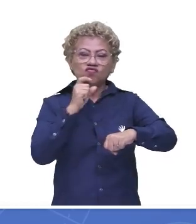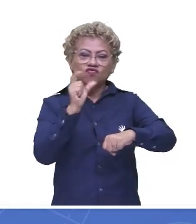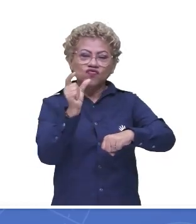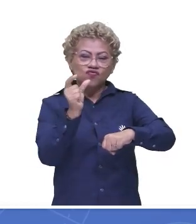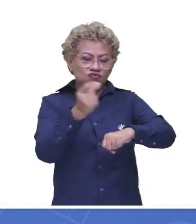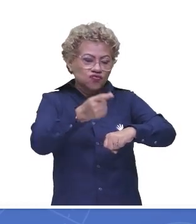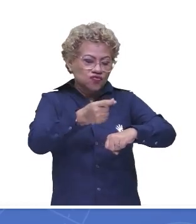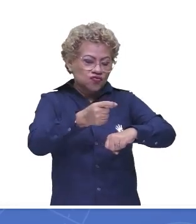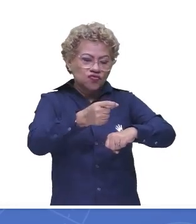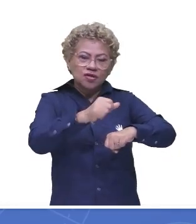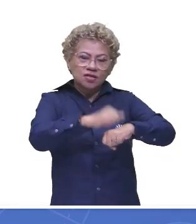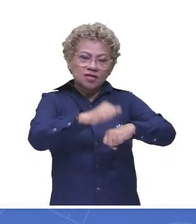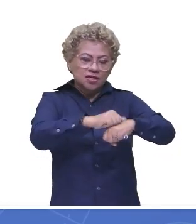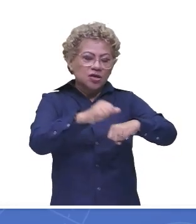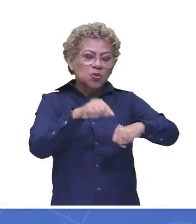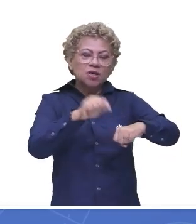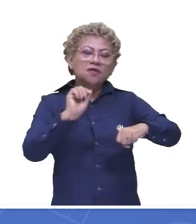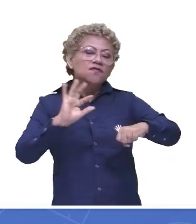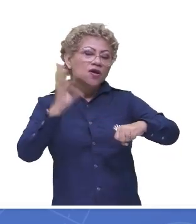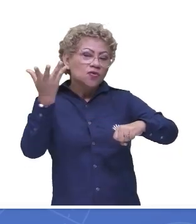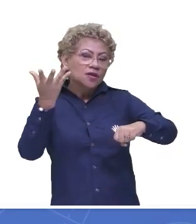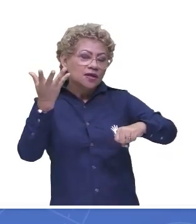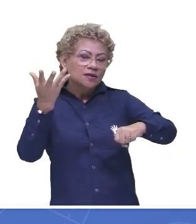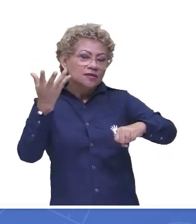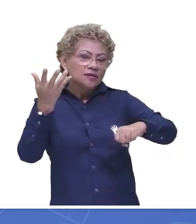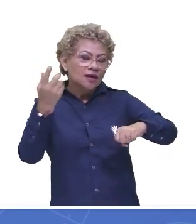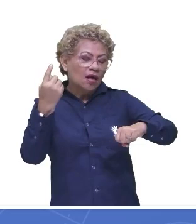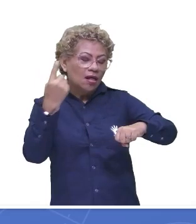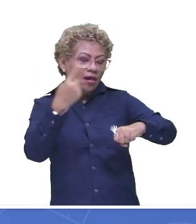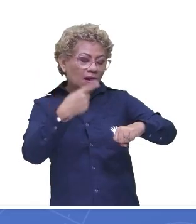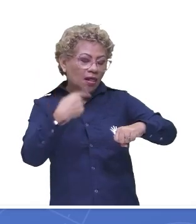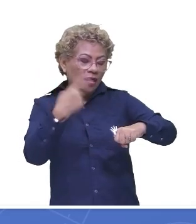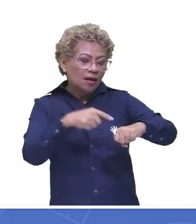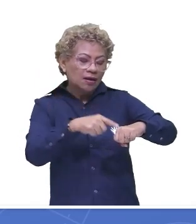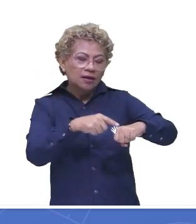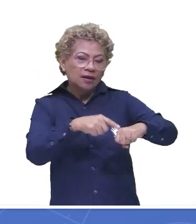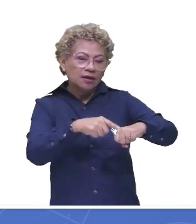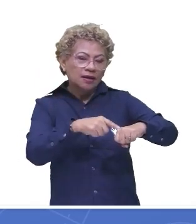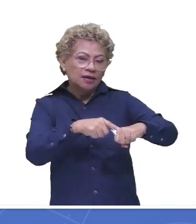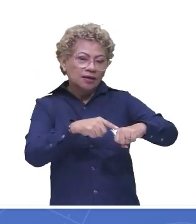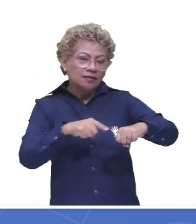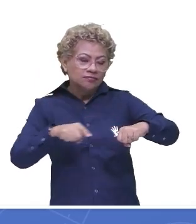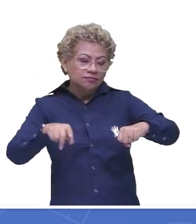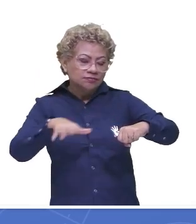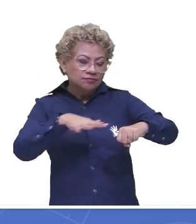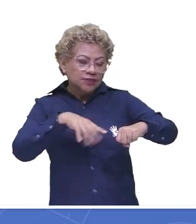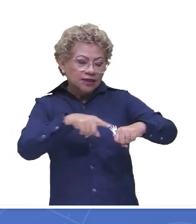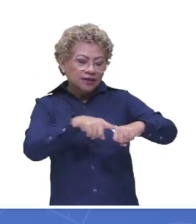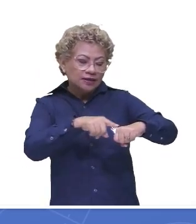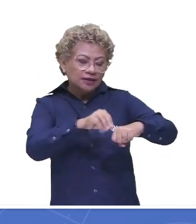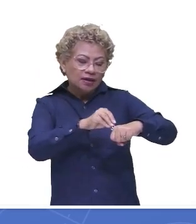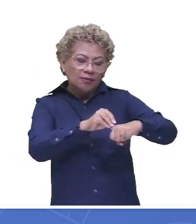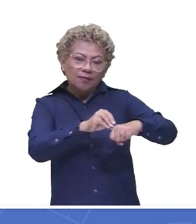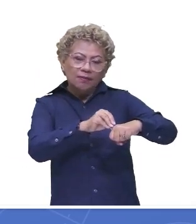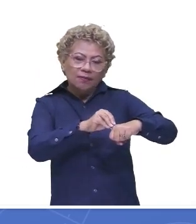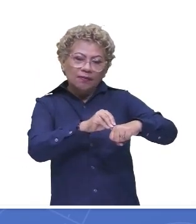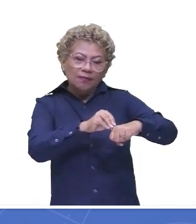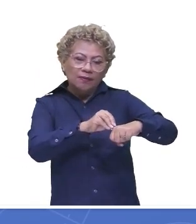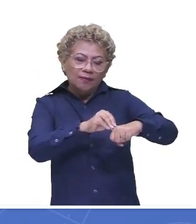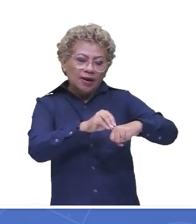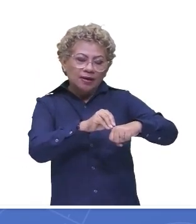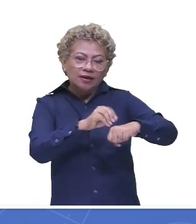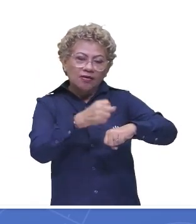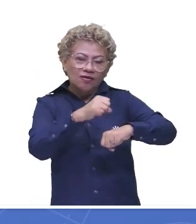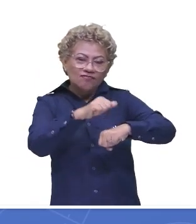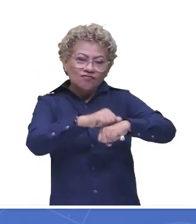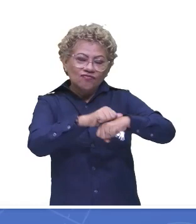vai ocorrer a fusão. Nessa fusão, olha, o meio ambiente que está ali, ele vai ceder calor para o gelo,